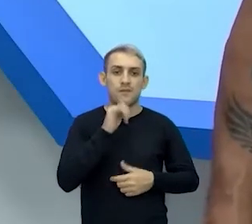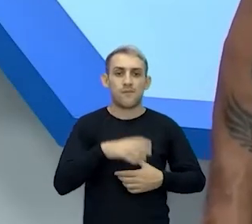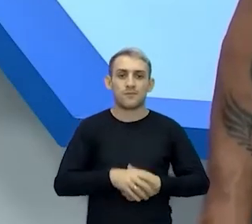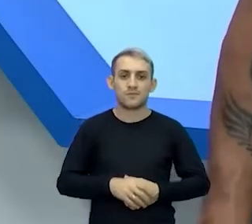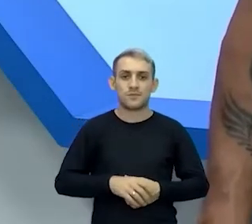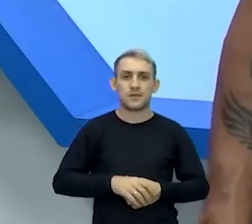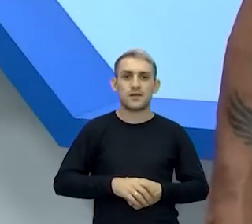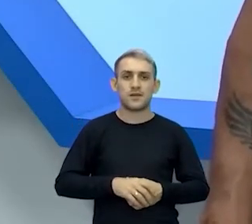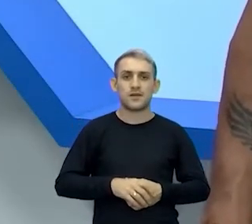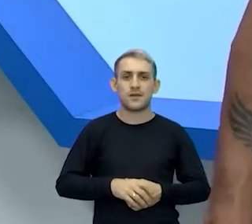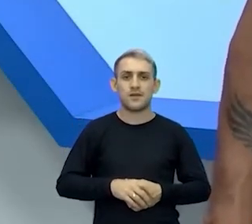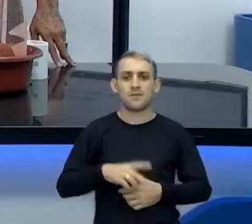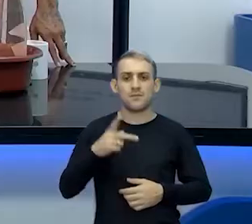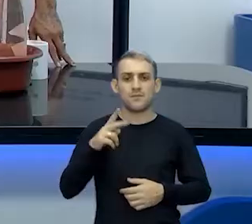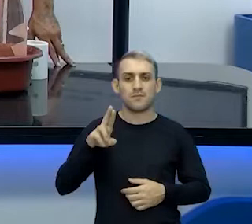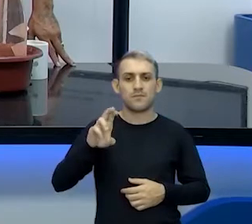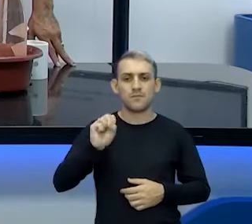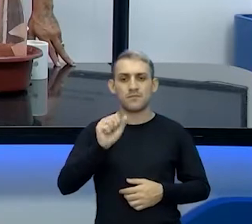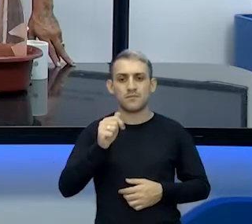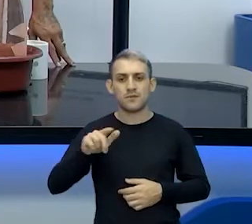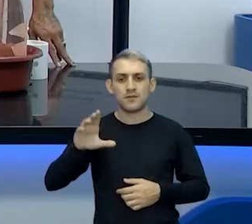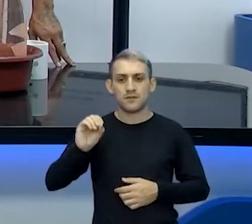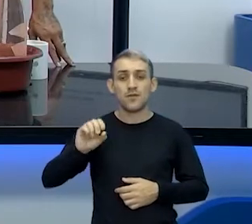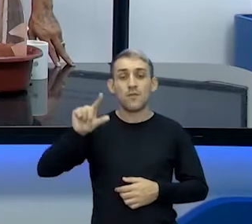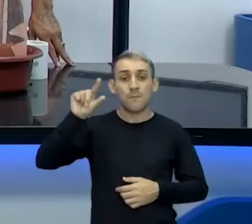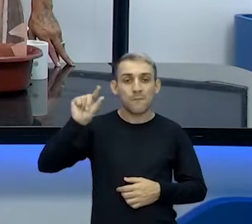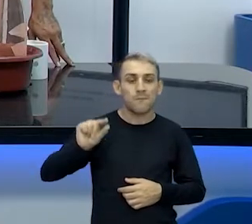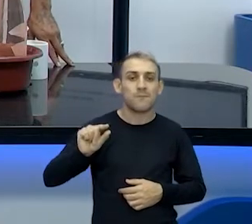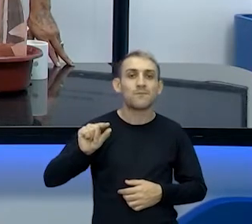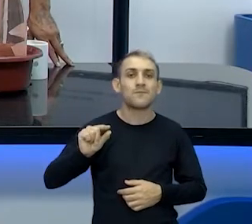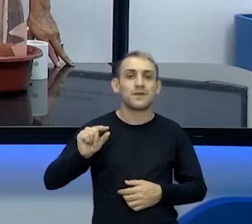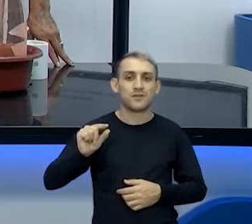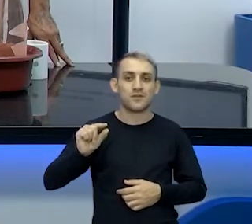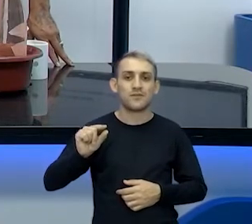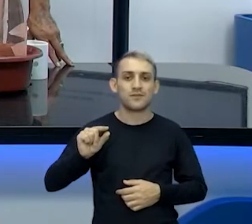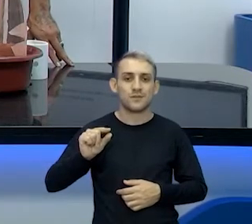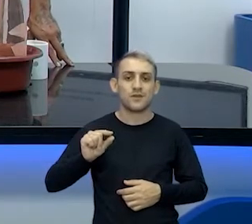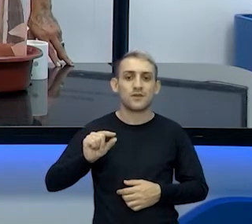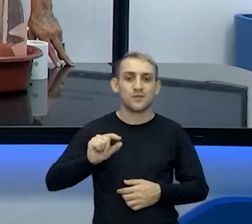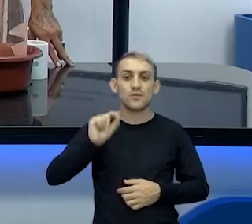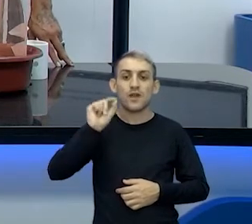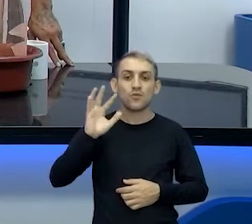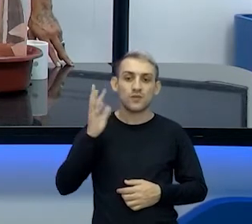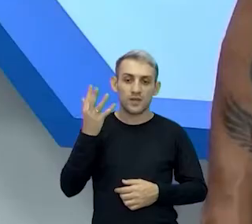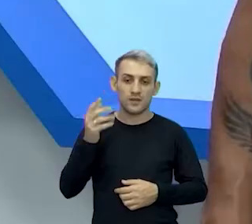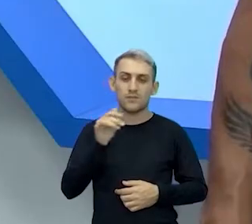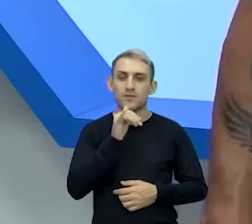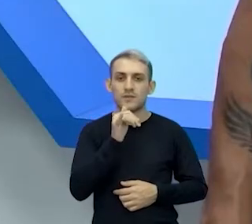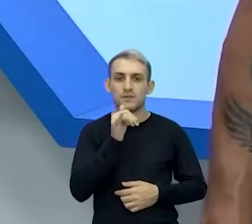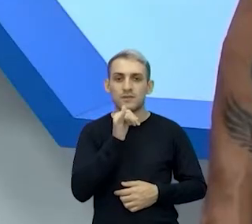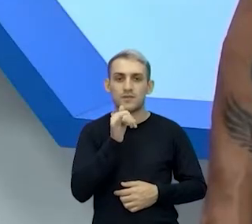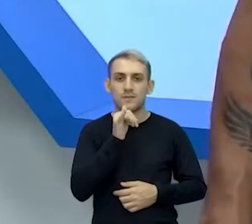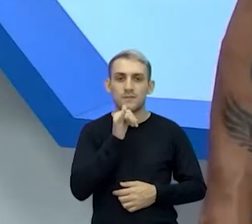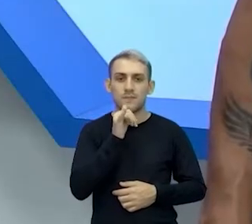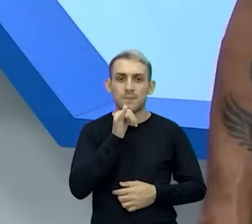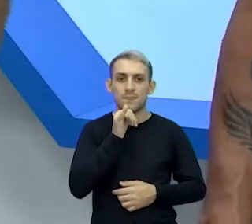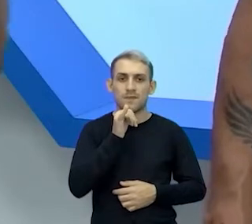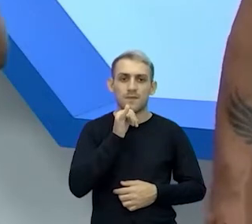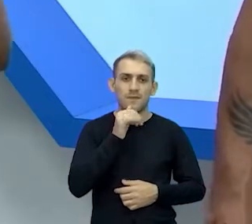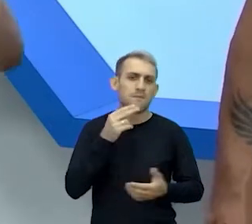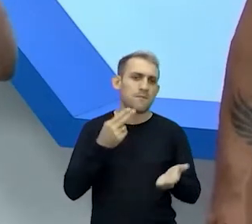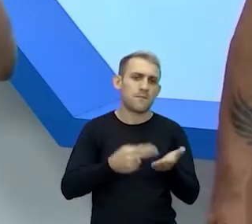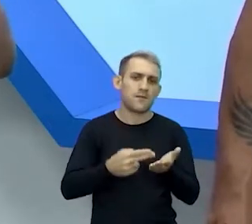a pressão, ela é menor. Vai diminuindo com a altura. Isso. E aí, o que acontece é que, apesar